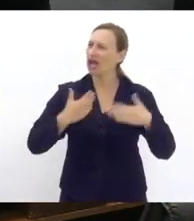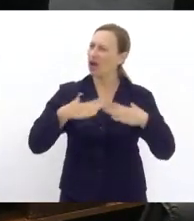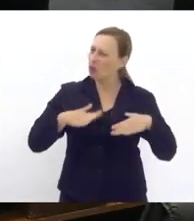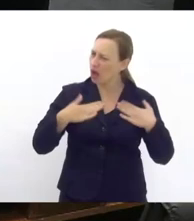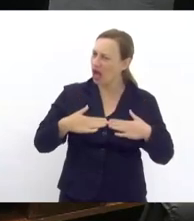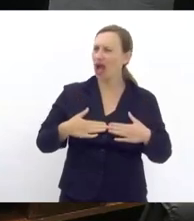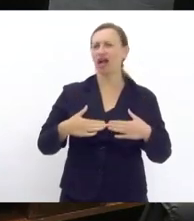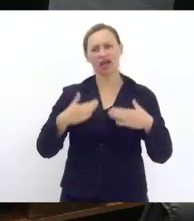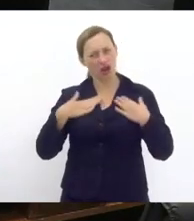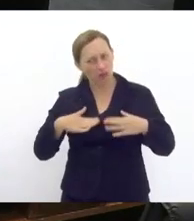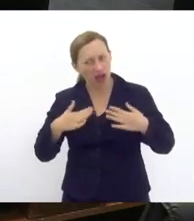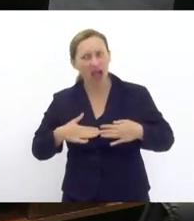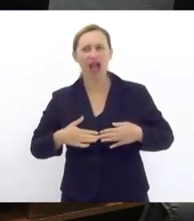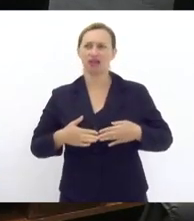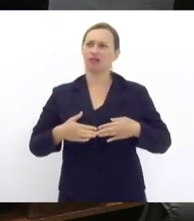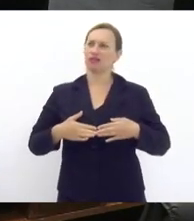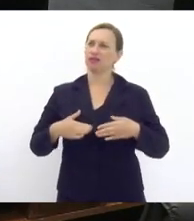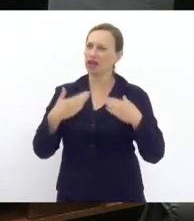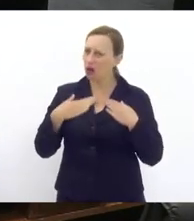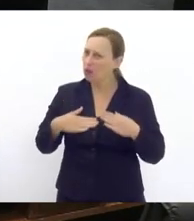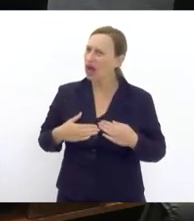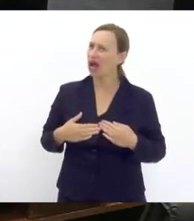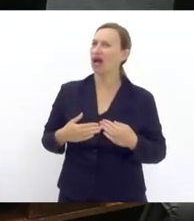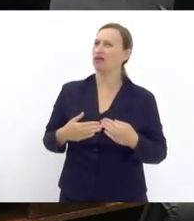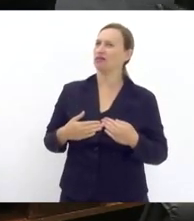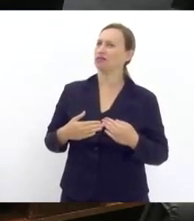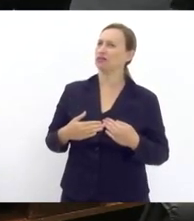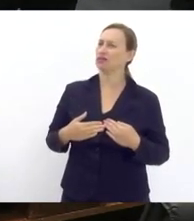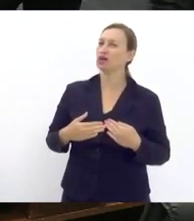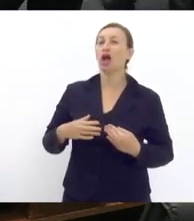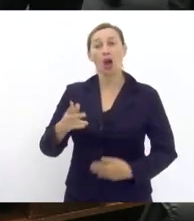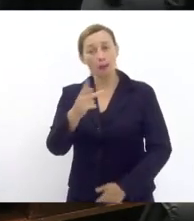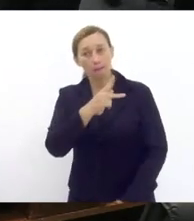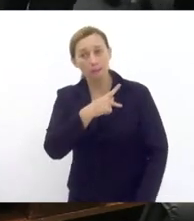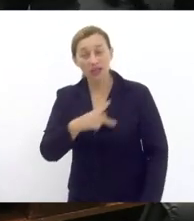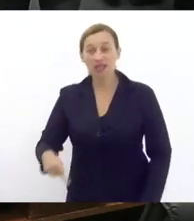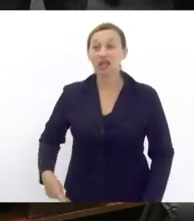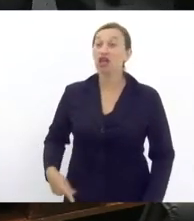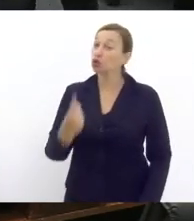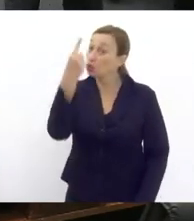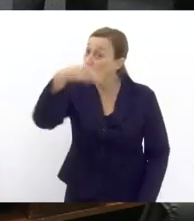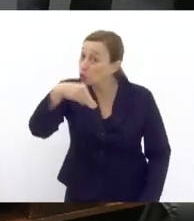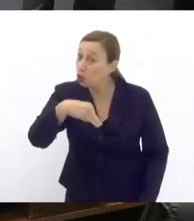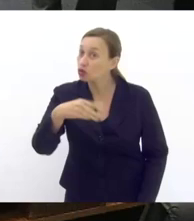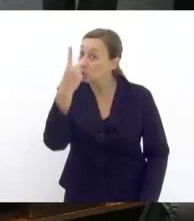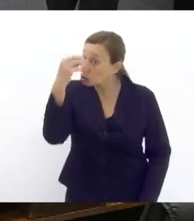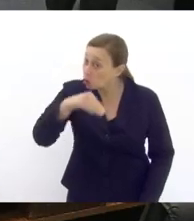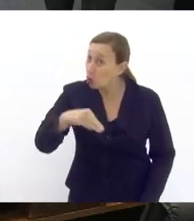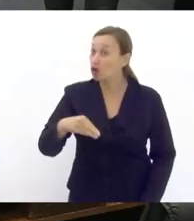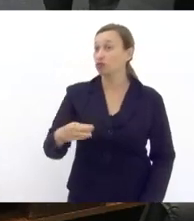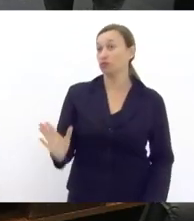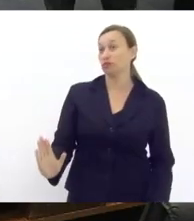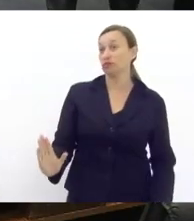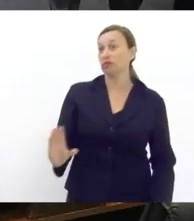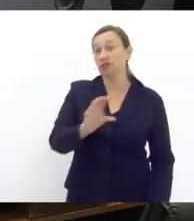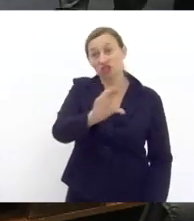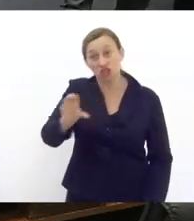Deputado. Deputado José. Ô, presidente, só um minuto aí, presidente. CCJ.